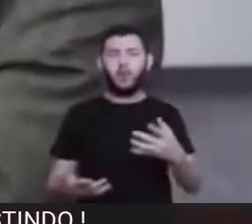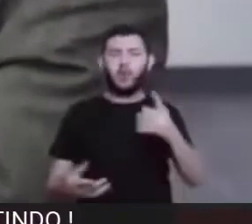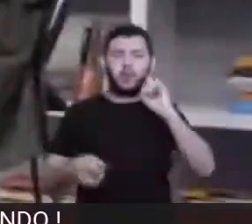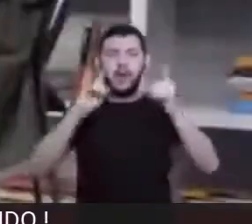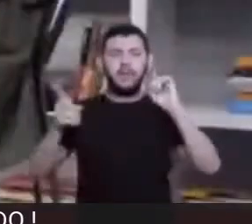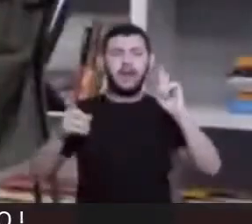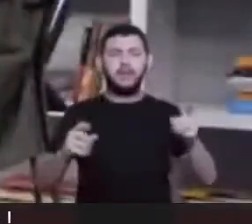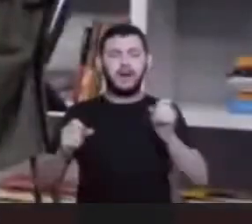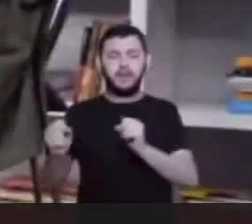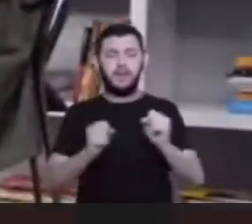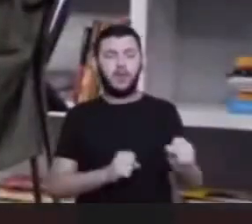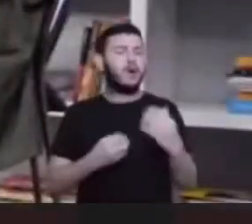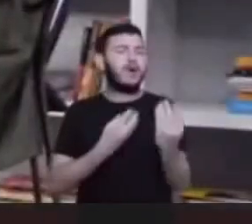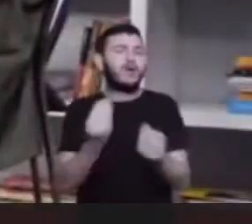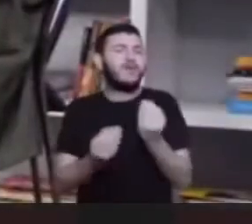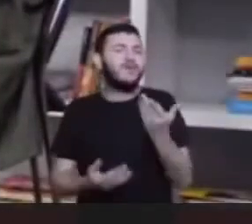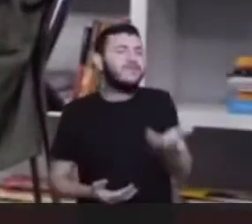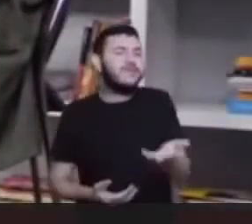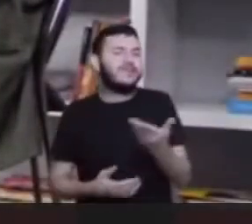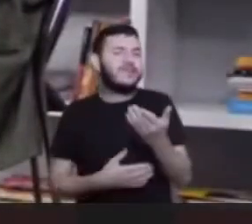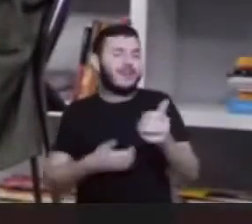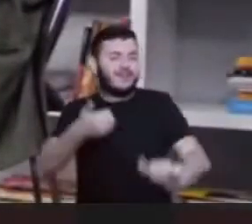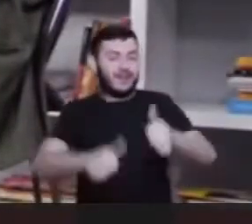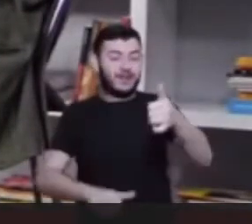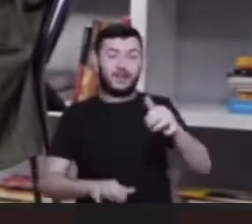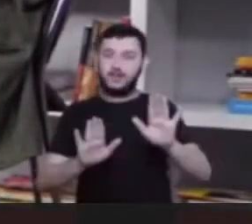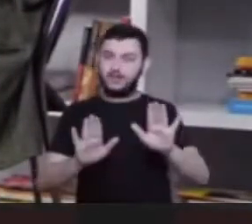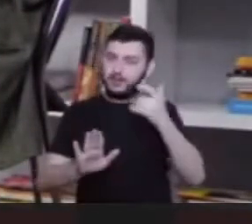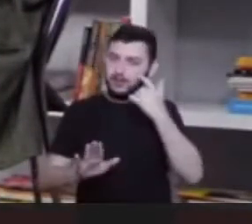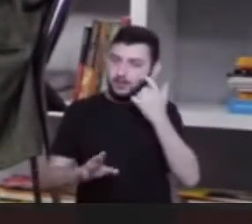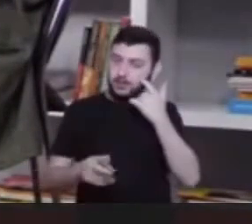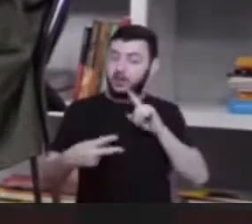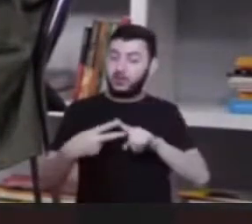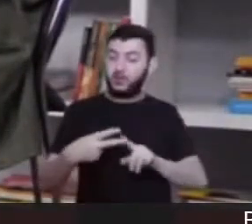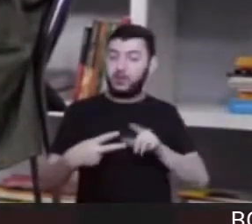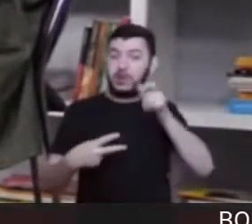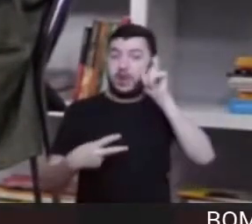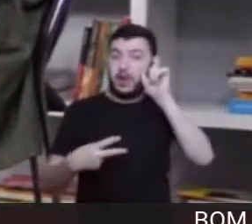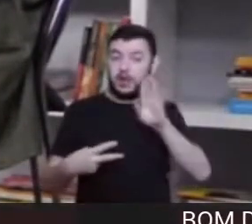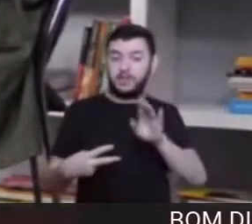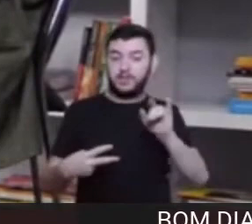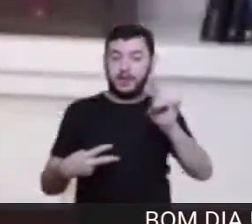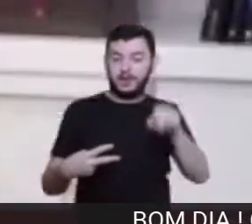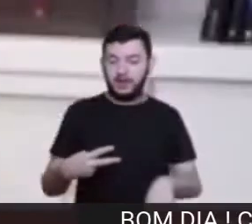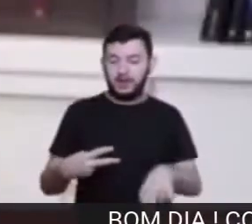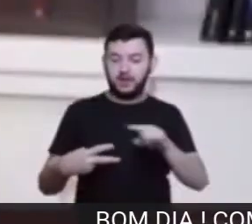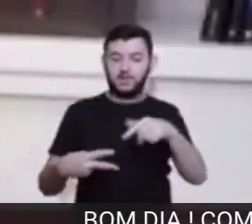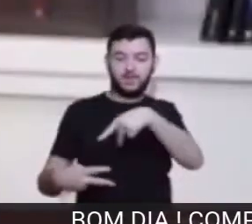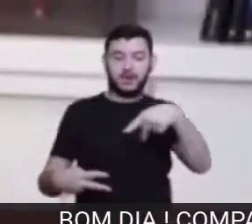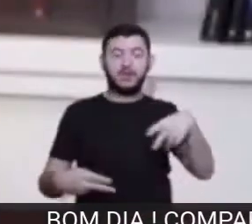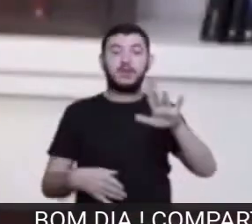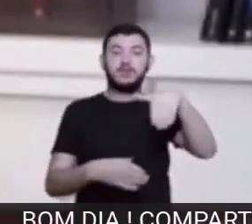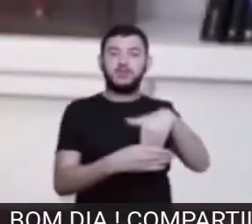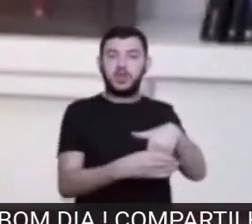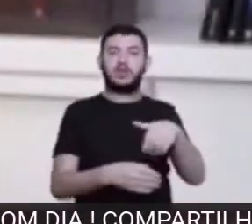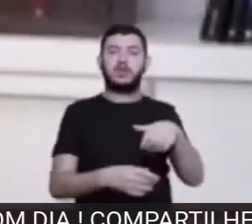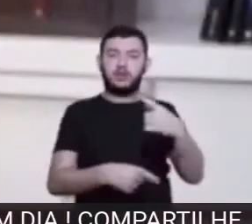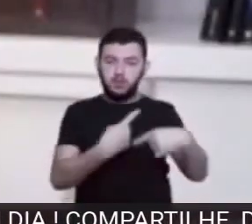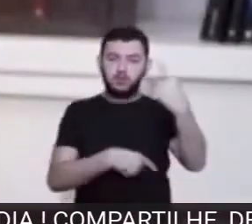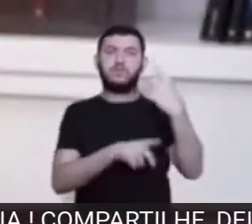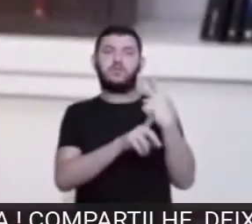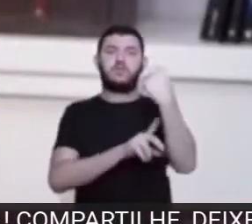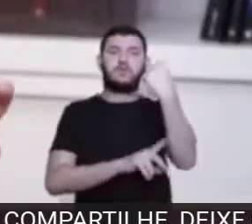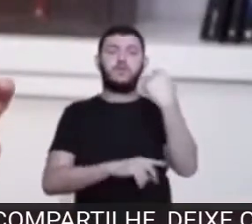analisa? Eu acho que nós temos que ver dois Biden. Tá. Primeiro, é o presidente que foi eleito preocupado com o que